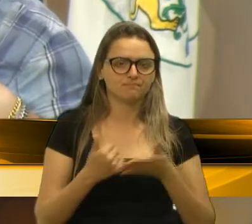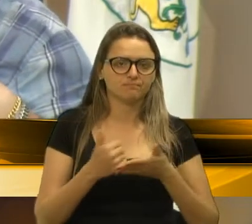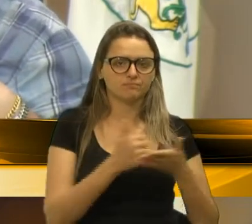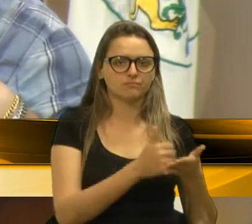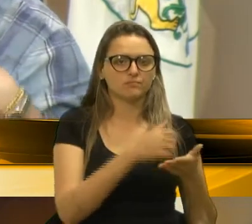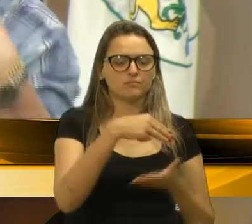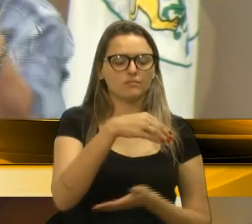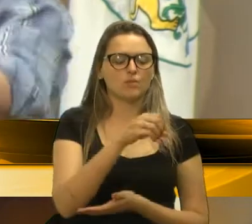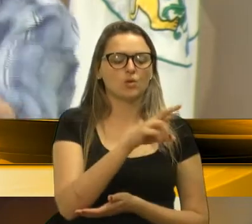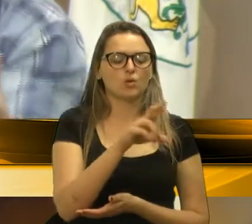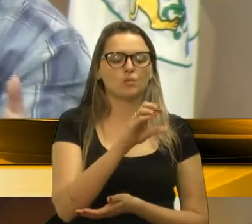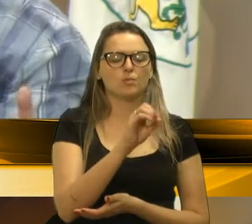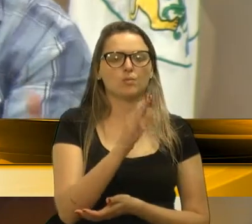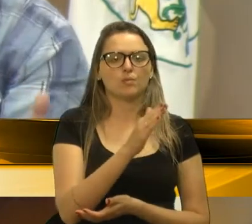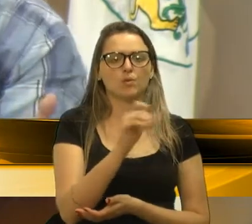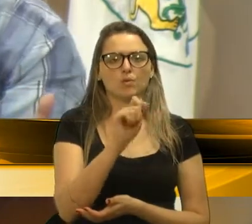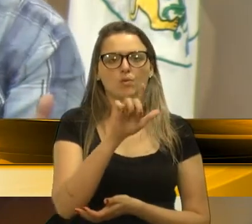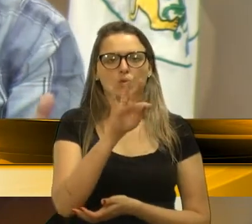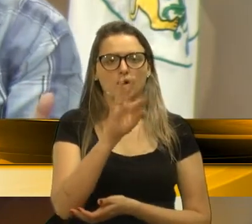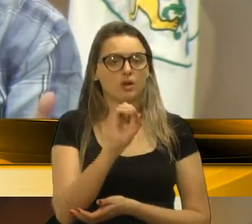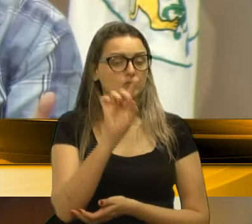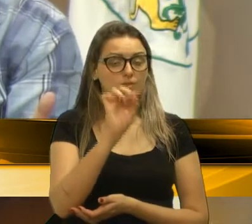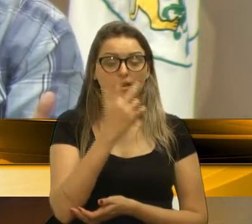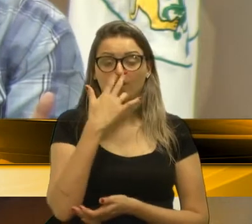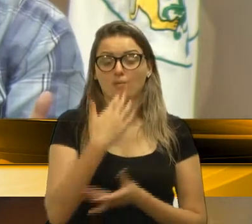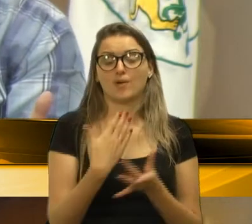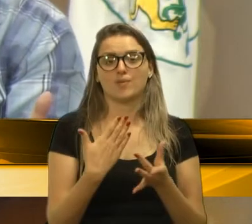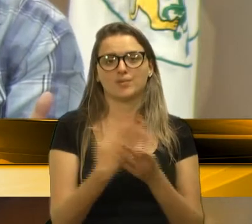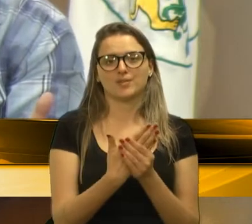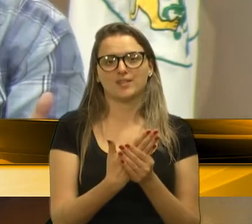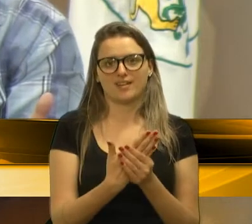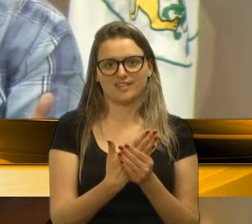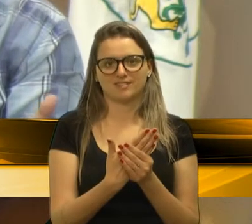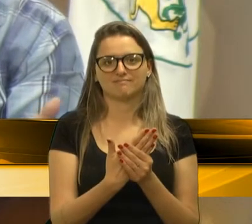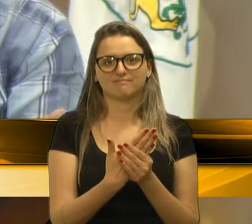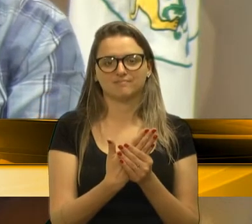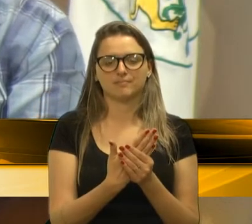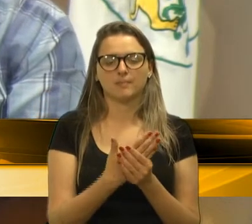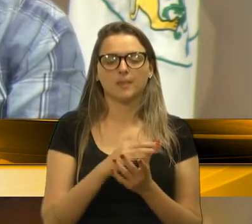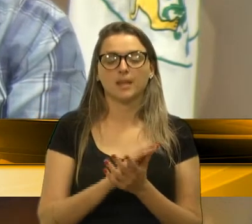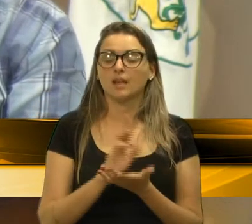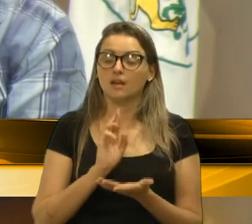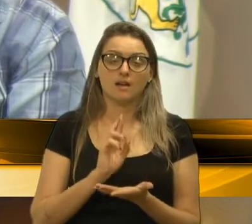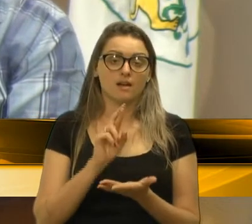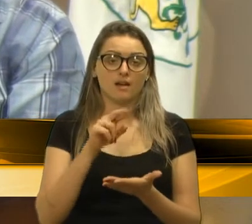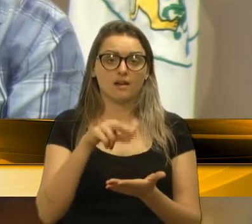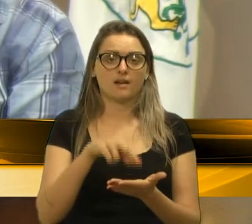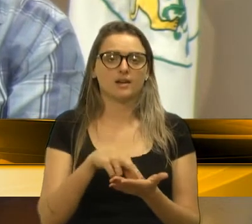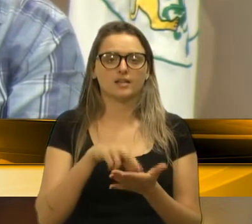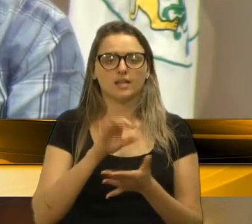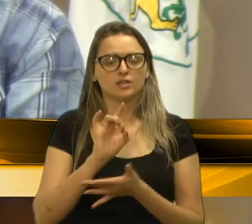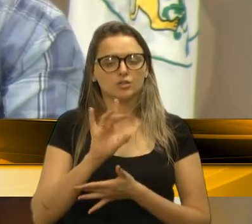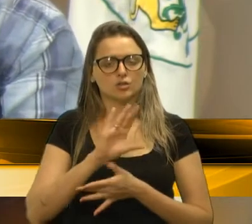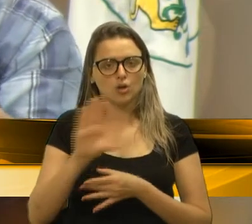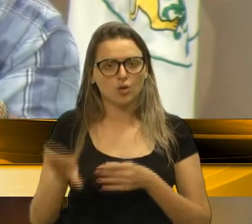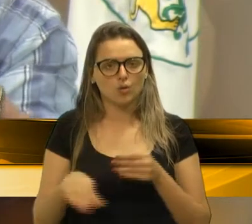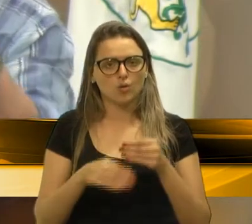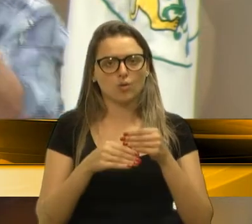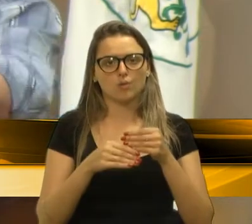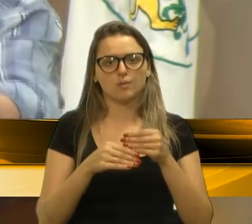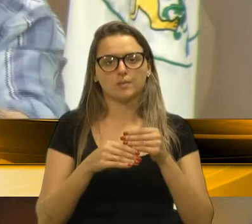alto faz parte do mesmo processo então na realidade complementa vamos um